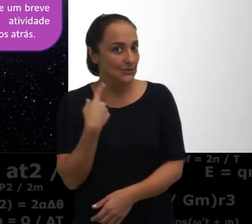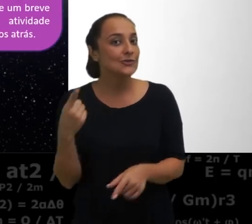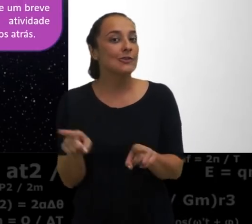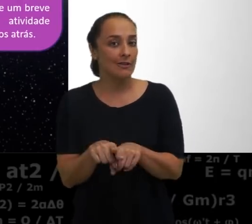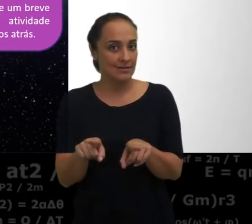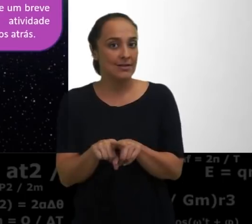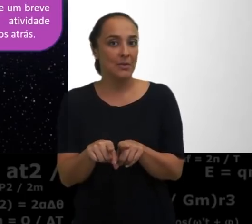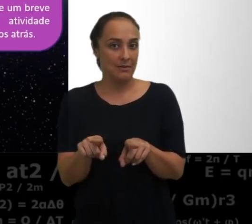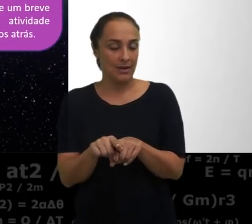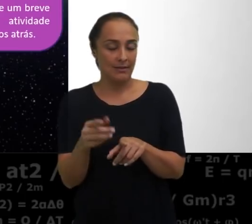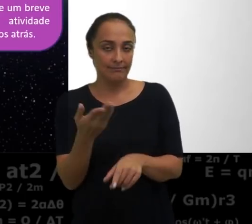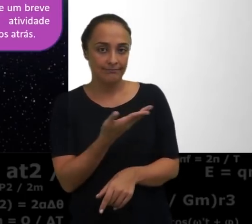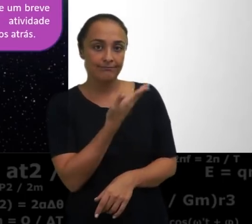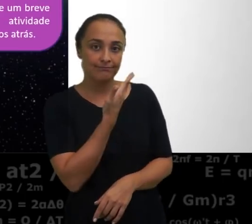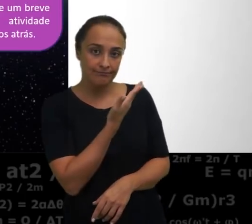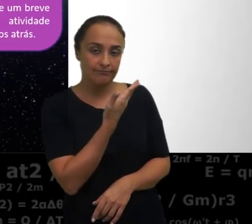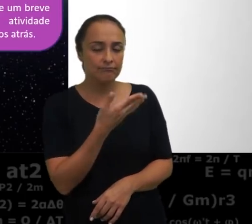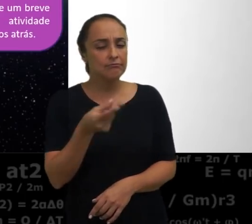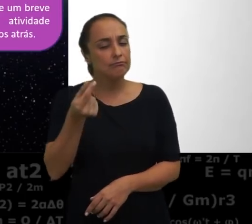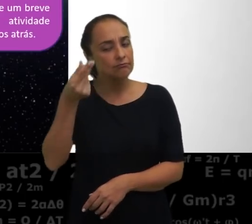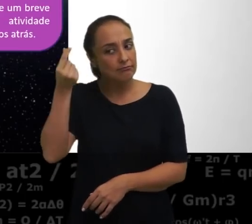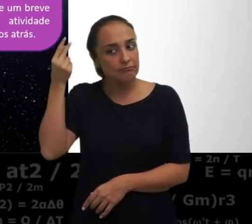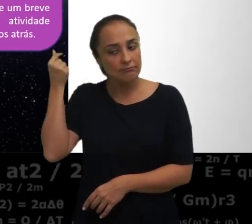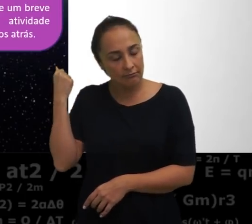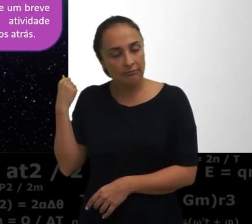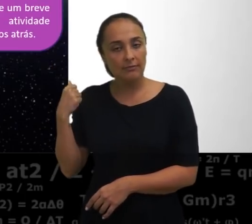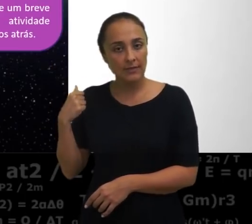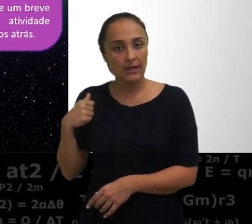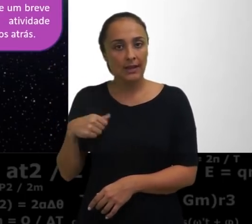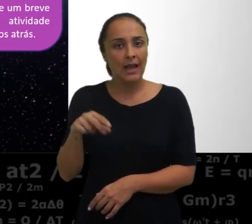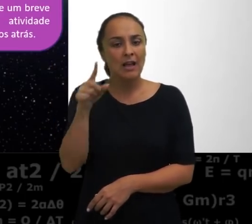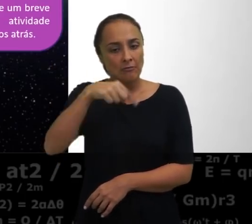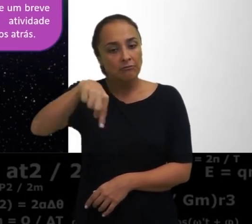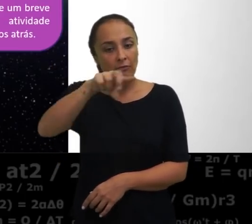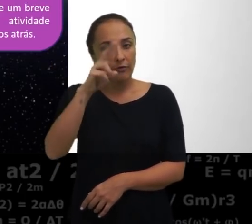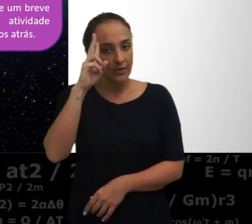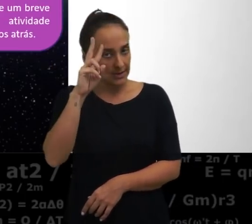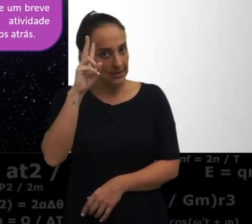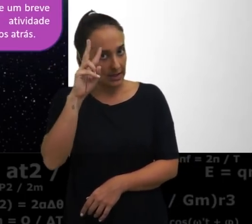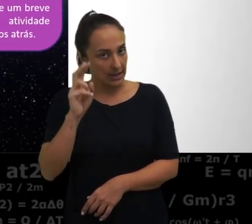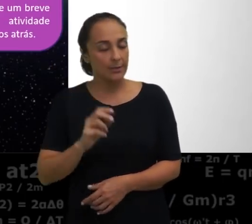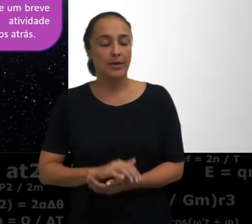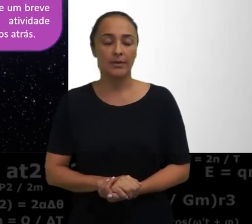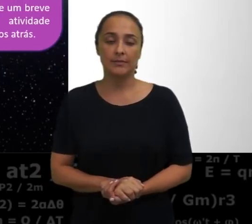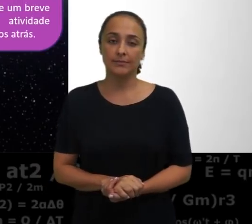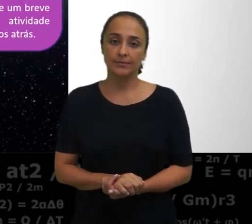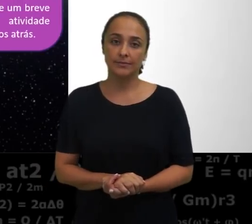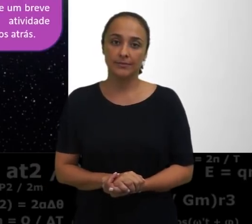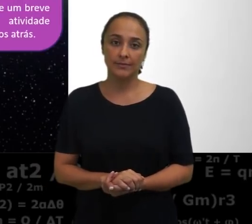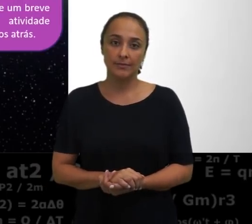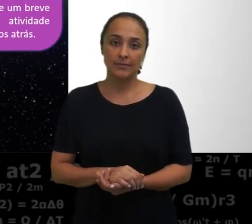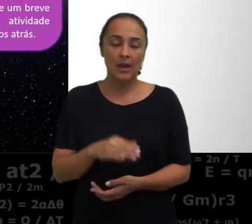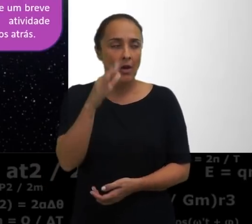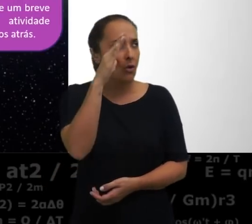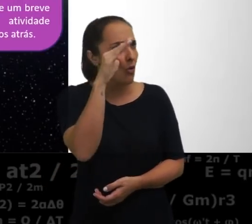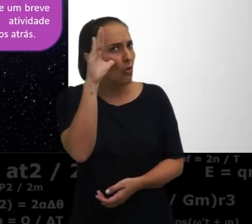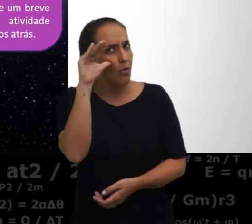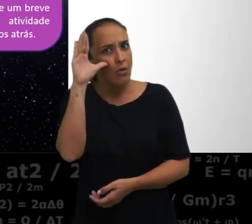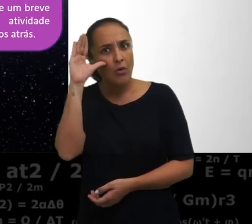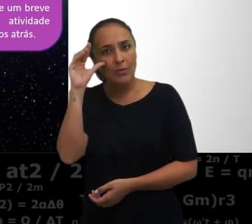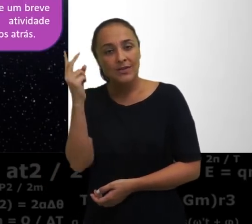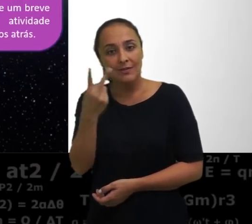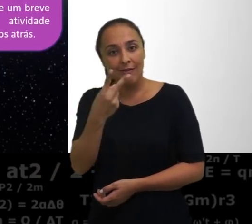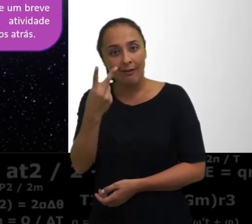satélite que observa raios gama, a forma de luz de mais alta energia que existe. De novo, tem que botar